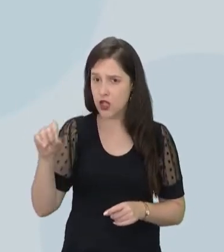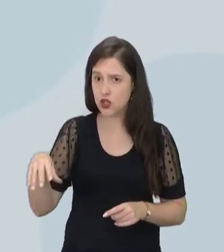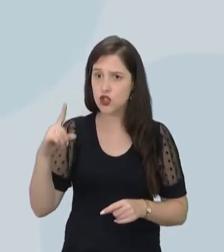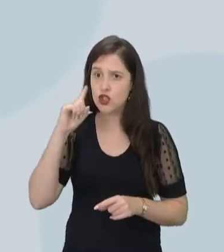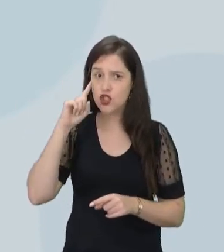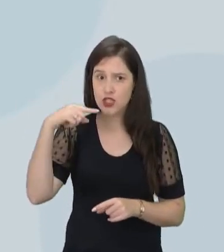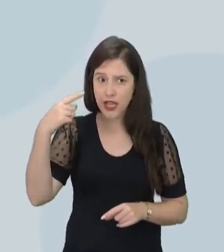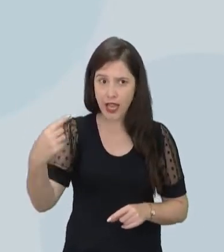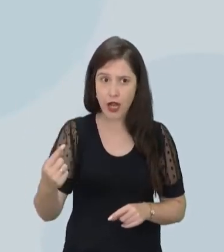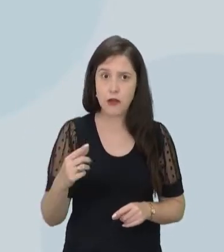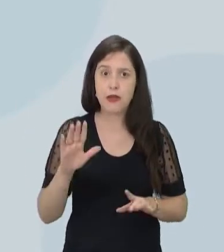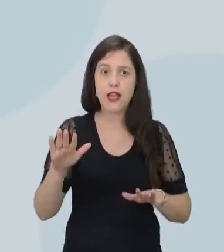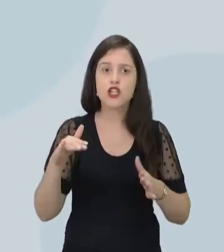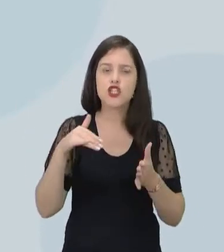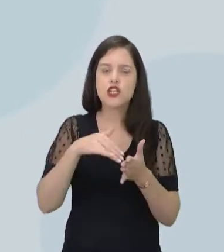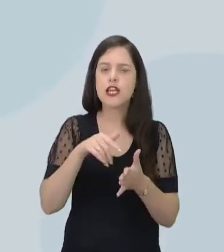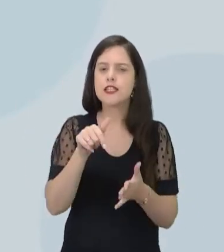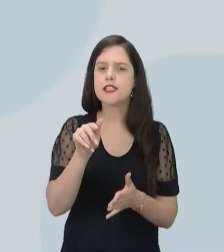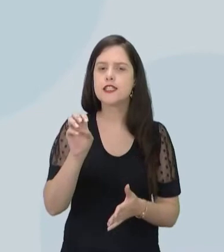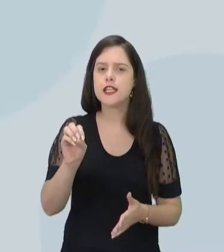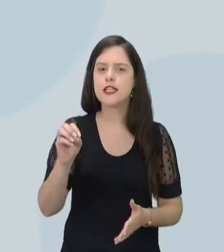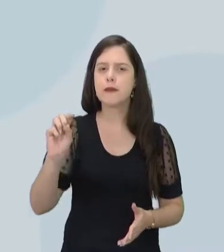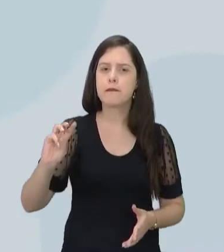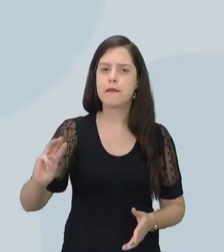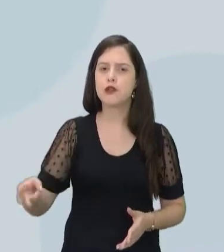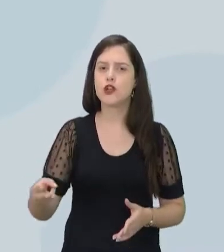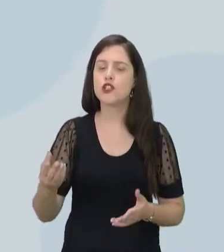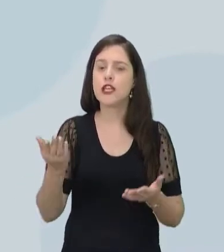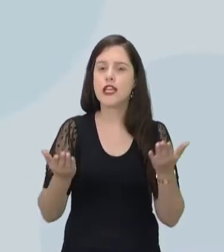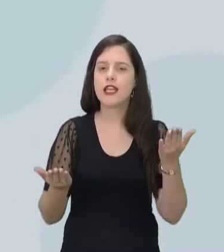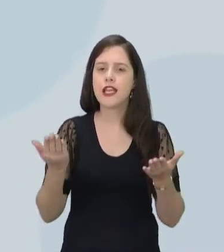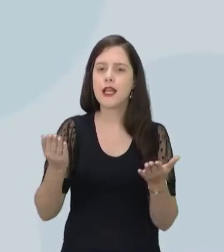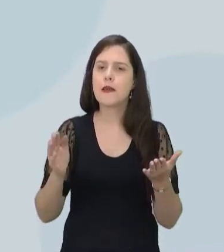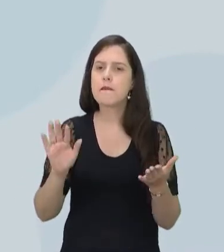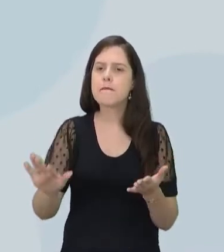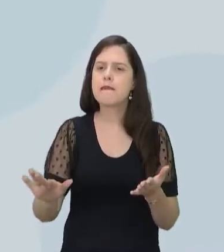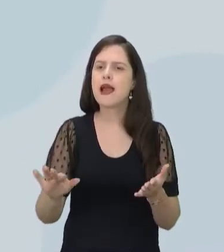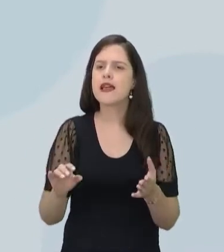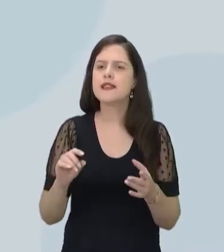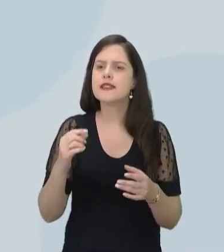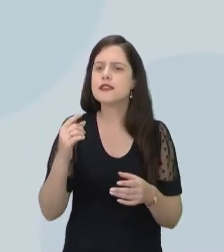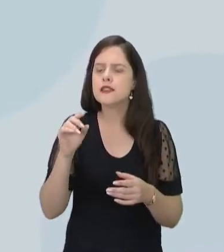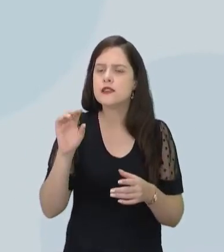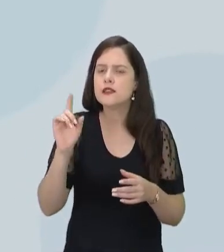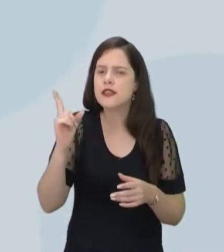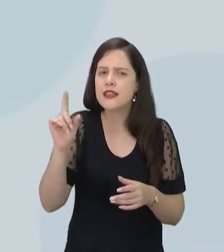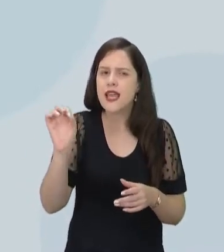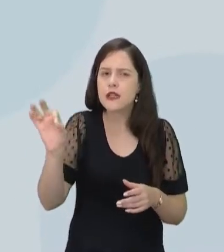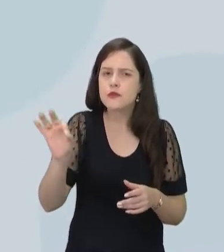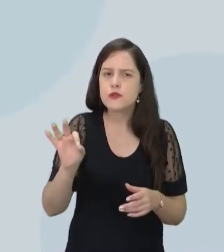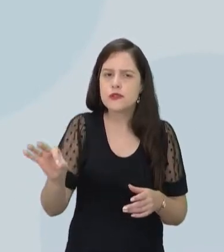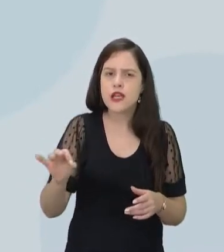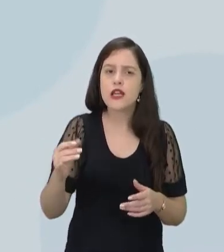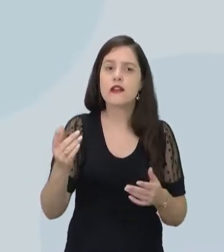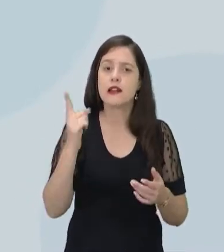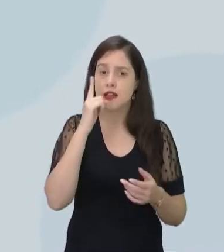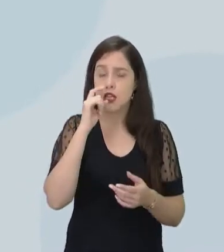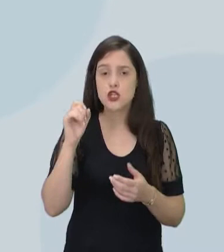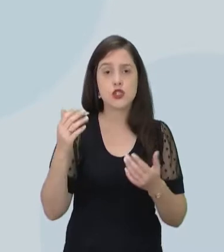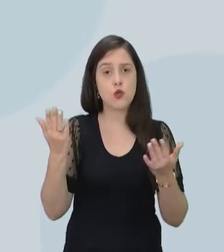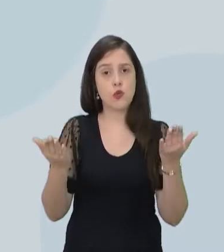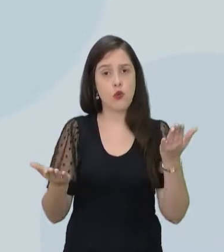de quilos, são despejados em céu aberto. Somente 10% vai para lixões controlados, 9% para aterros